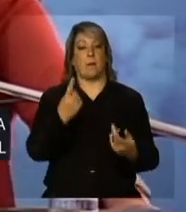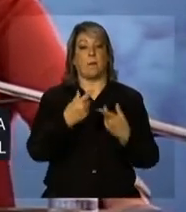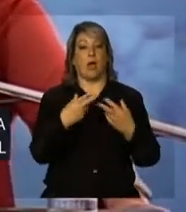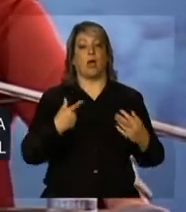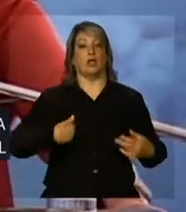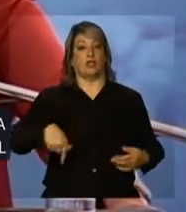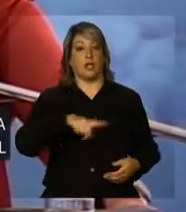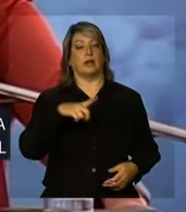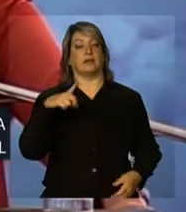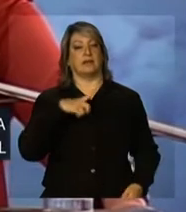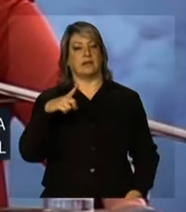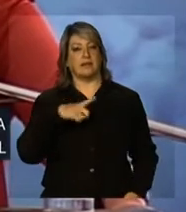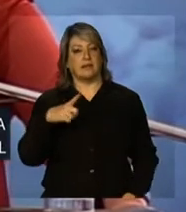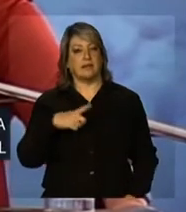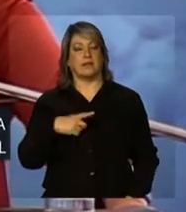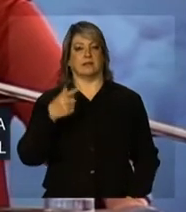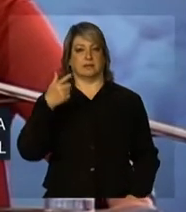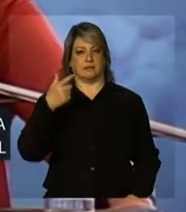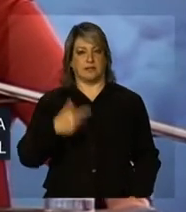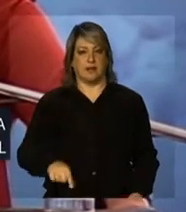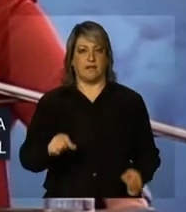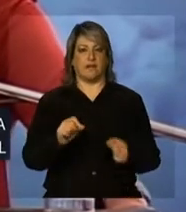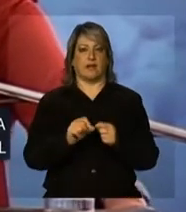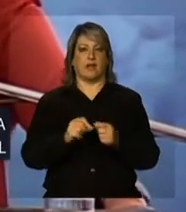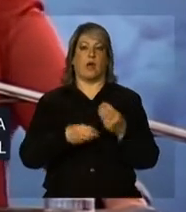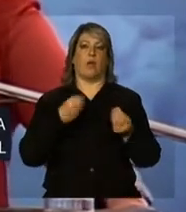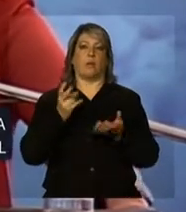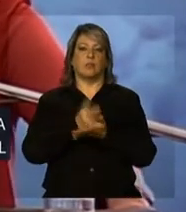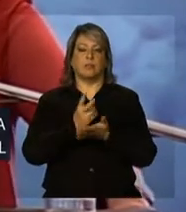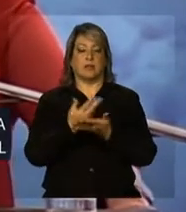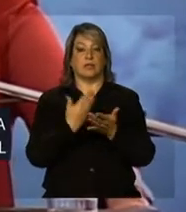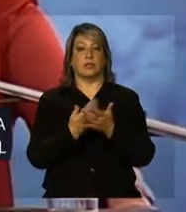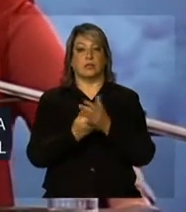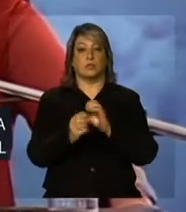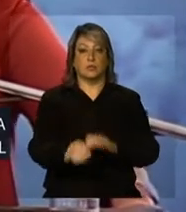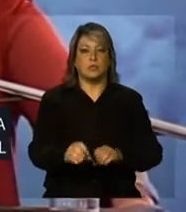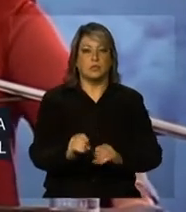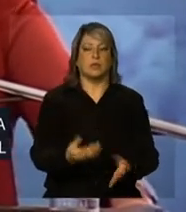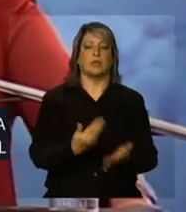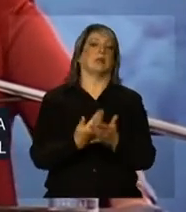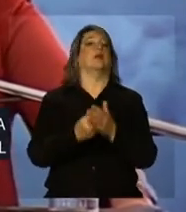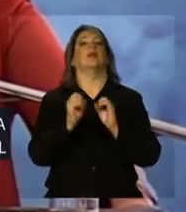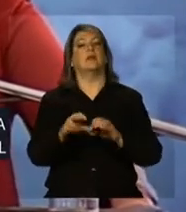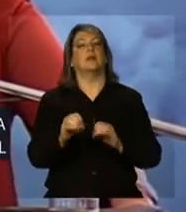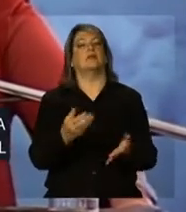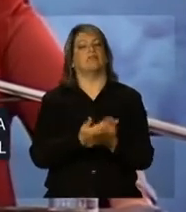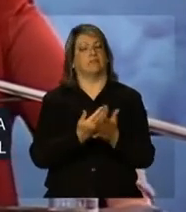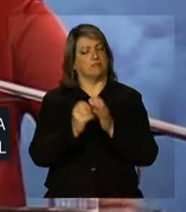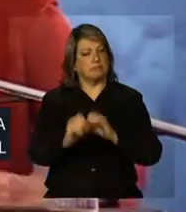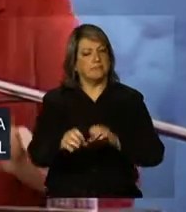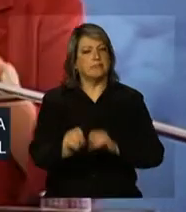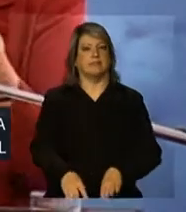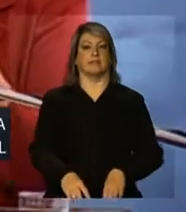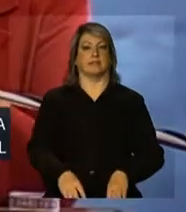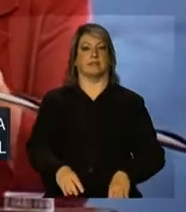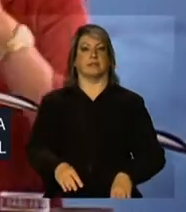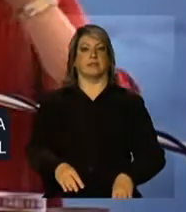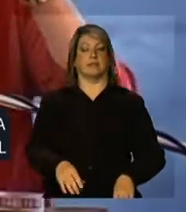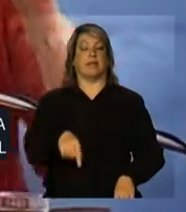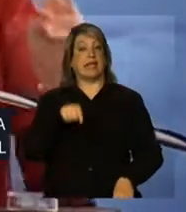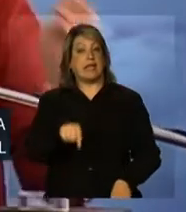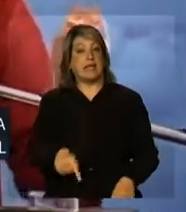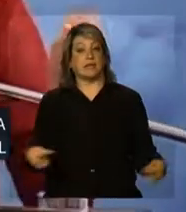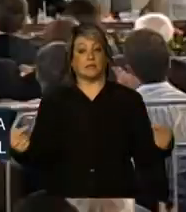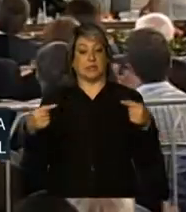coisa que nós temos repetir como manta é preciso educação educação e educação e o que